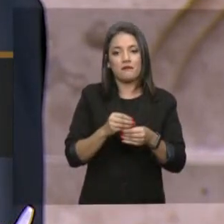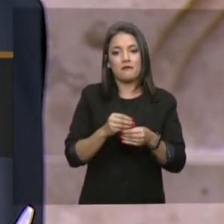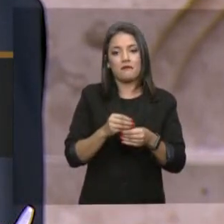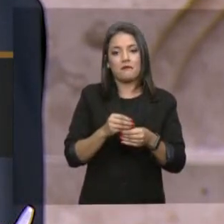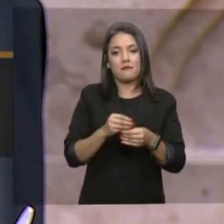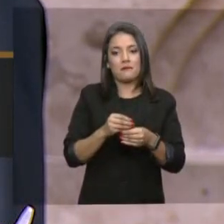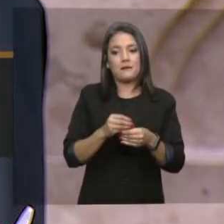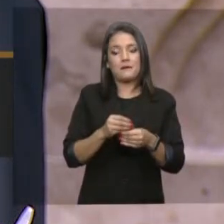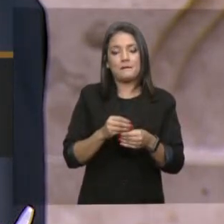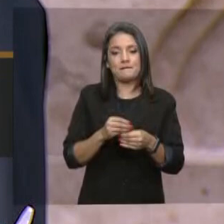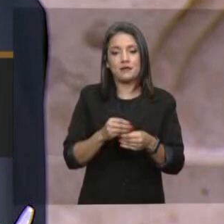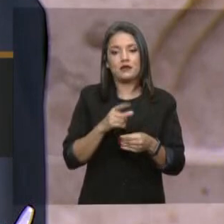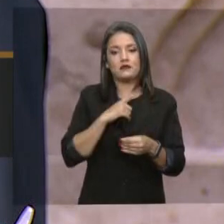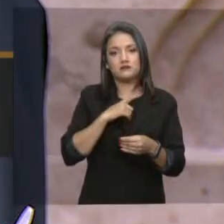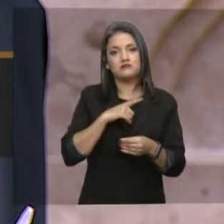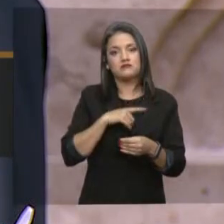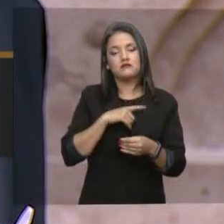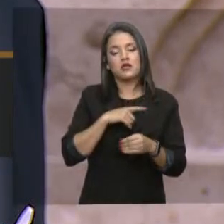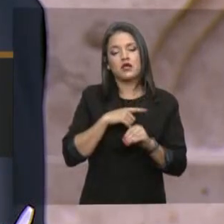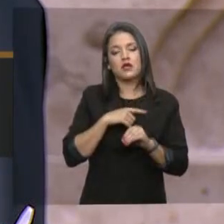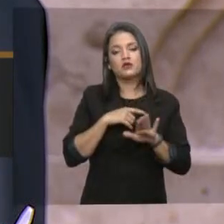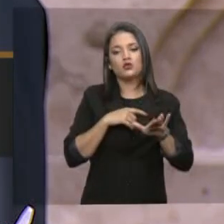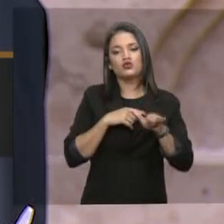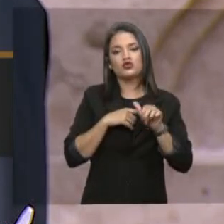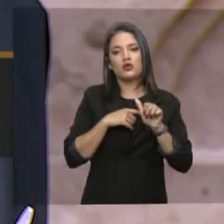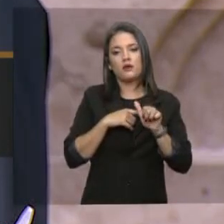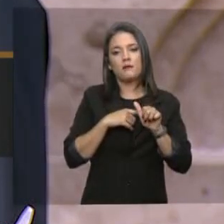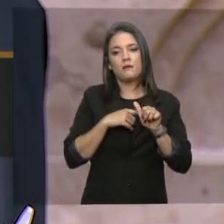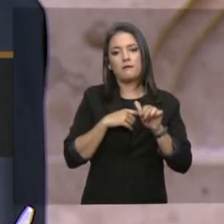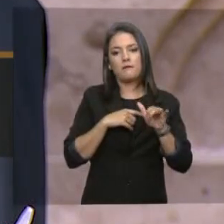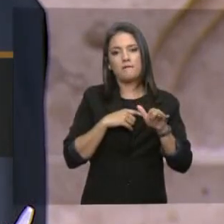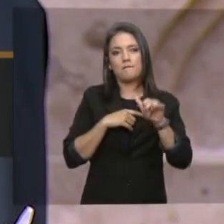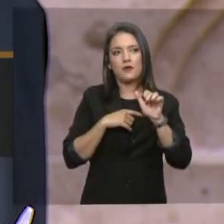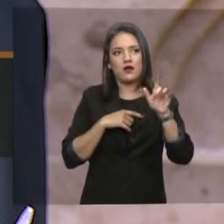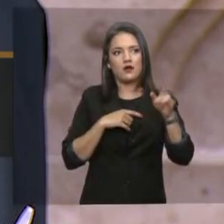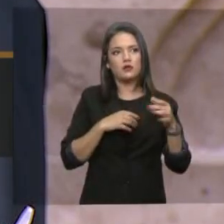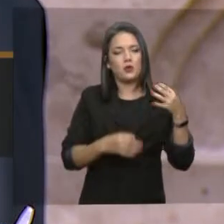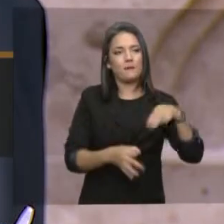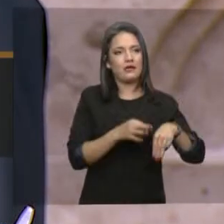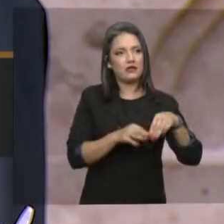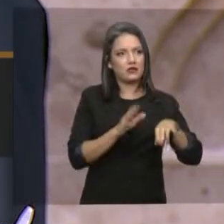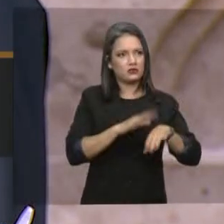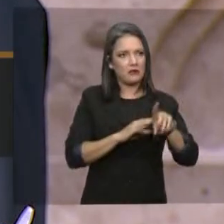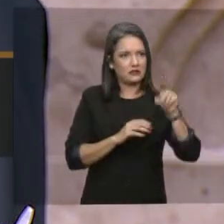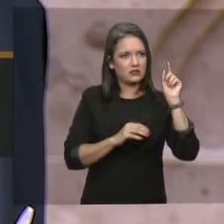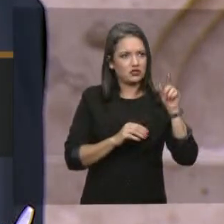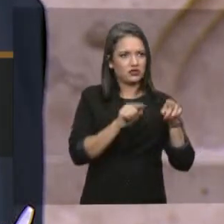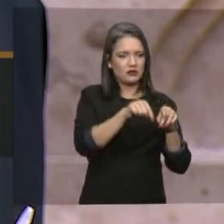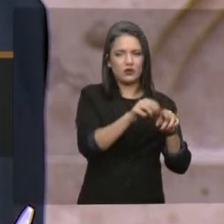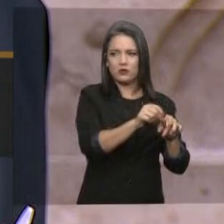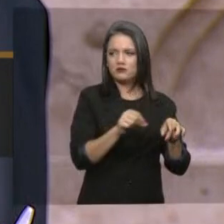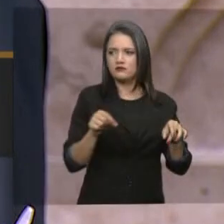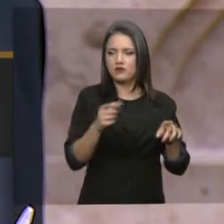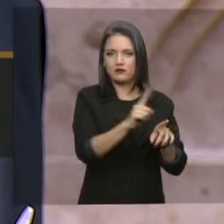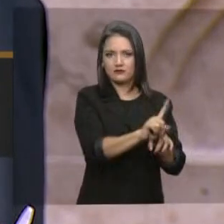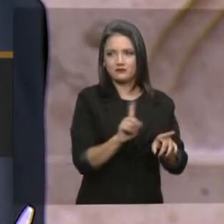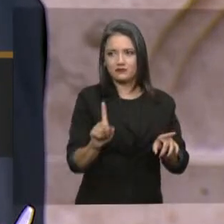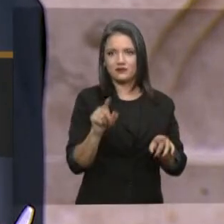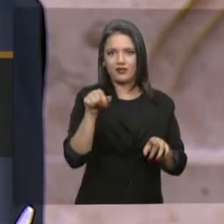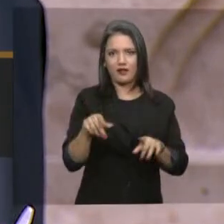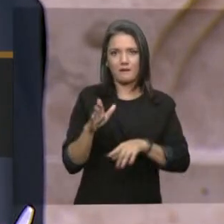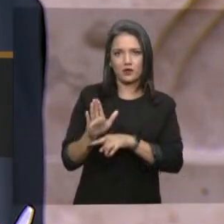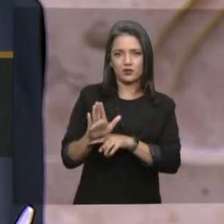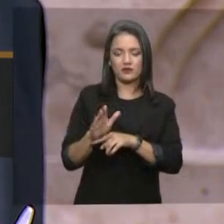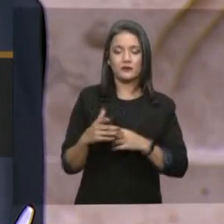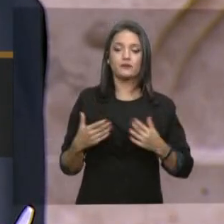convite, a convocação do membro mais antigo da outra turma. Em matéria penal, os já